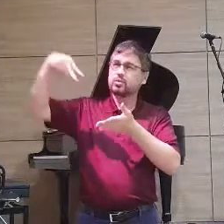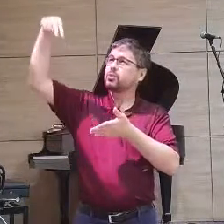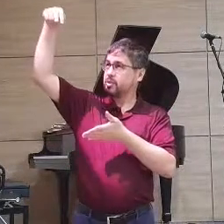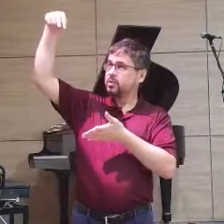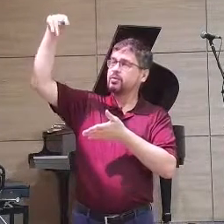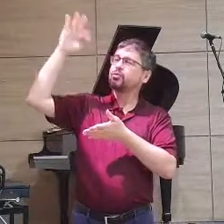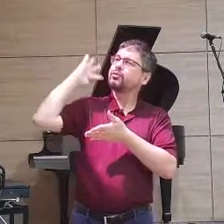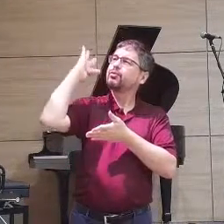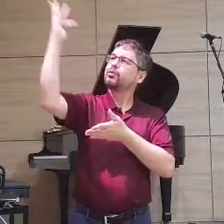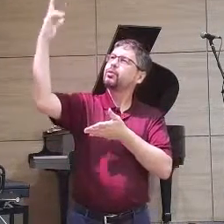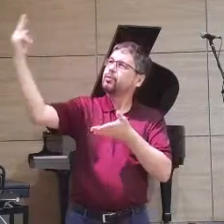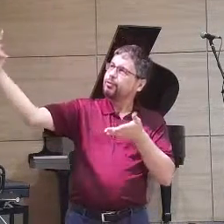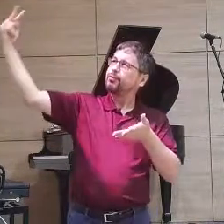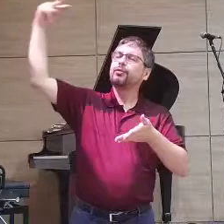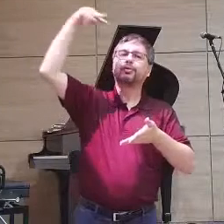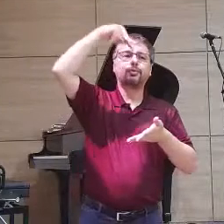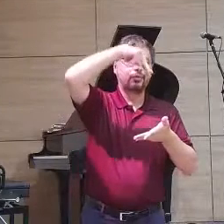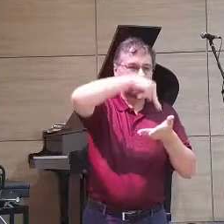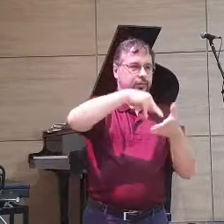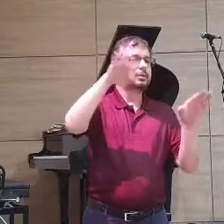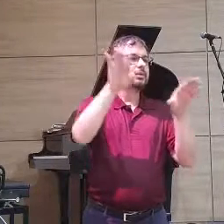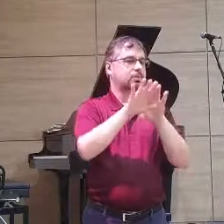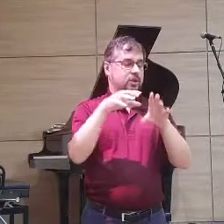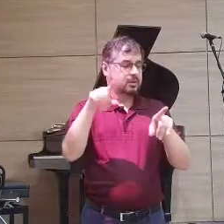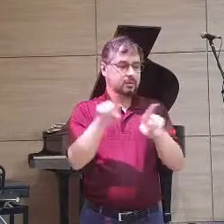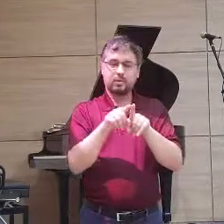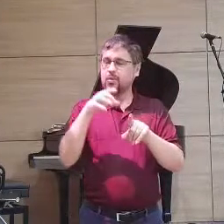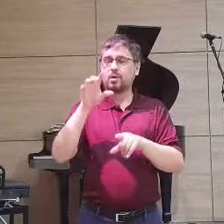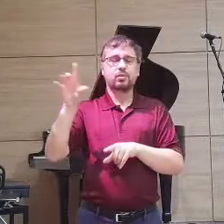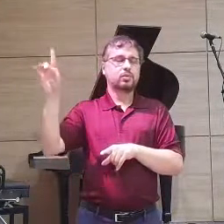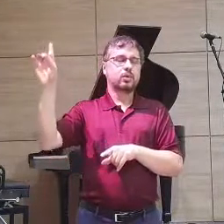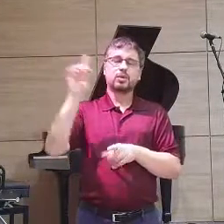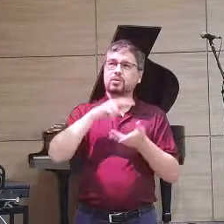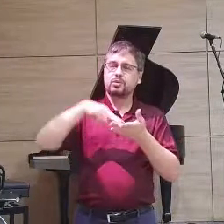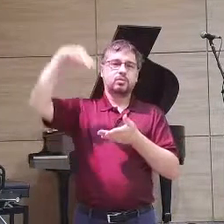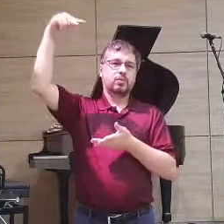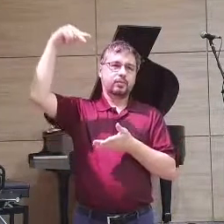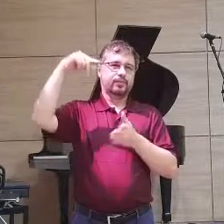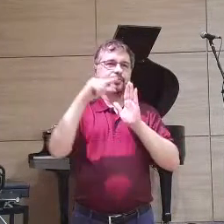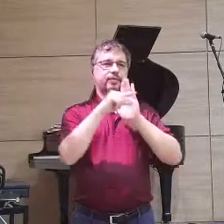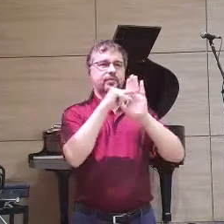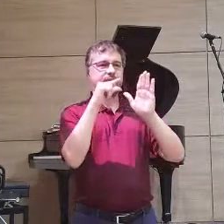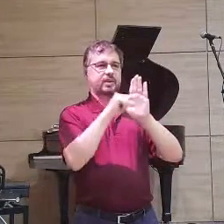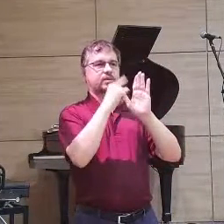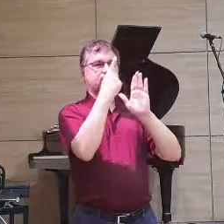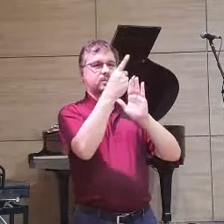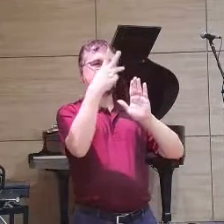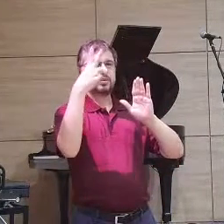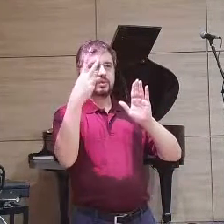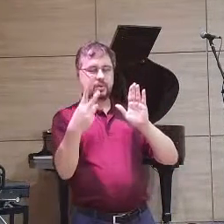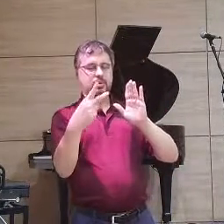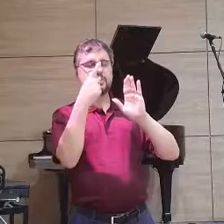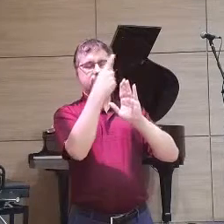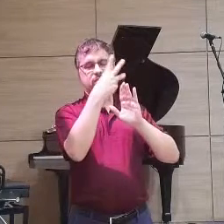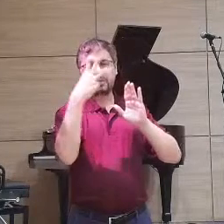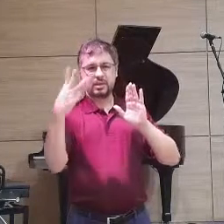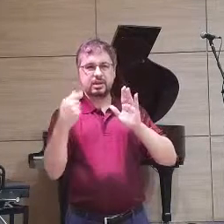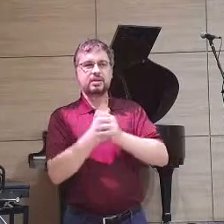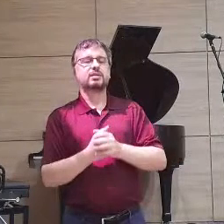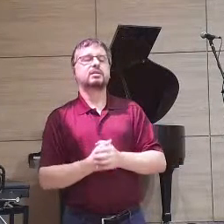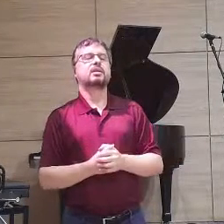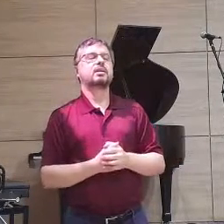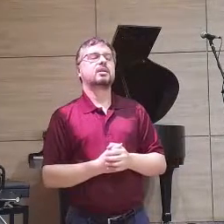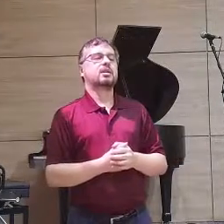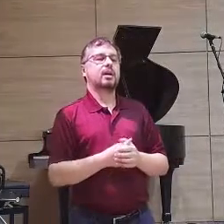voltar da maneira que subiu eu vou ler o verso 12 o resto 13 com vocês porque eu quero mostrar a experiência